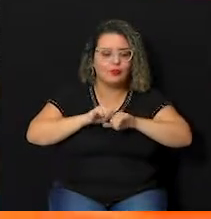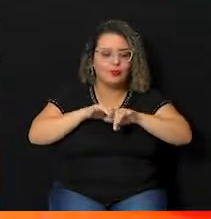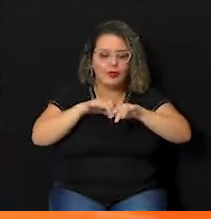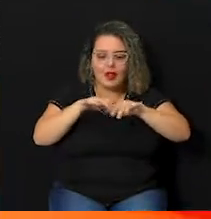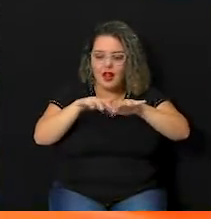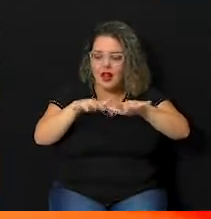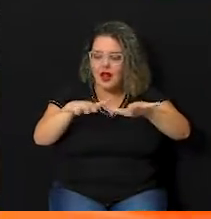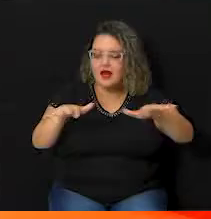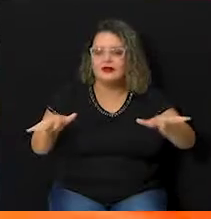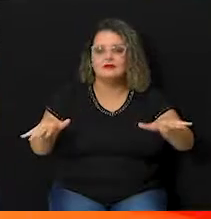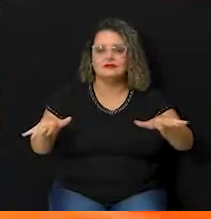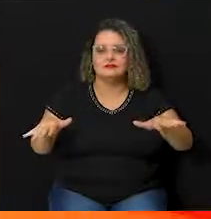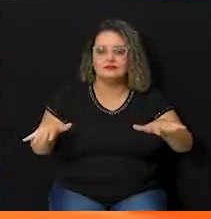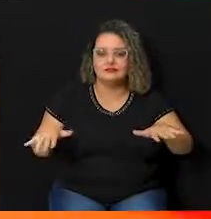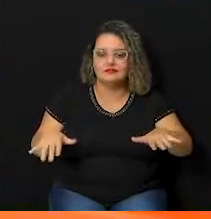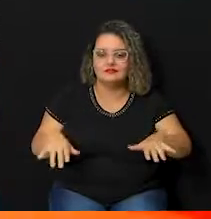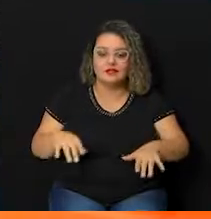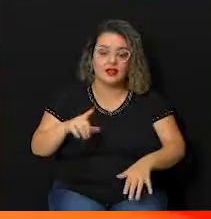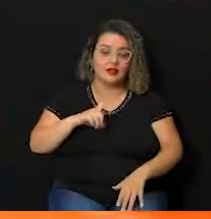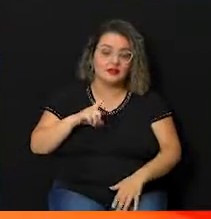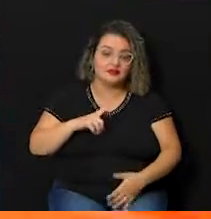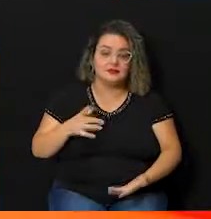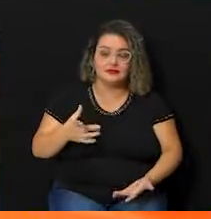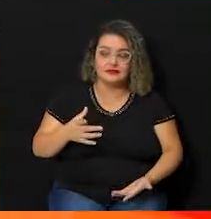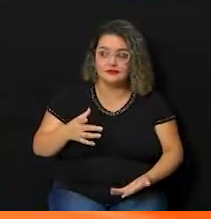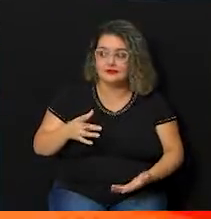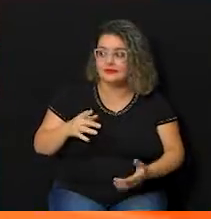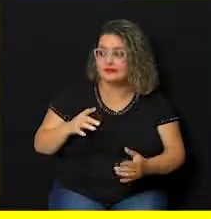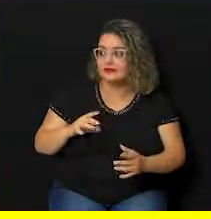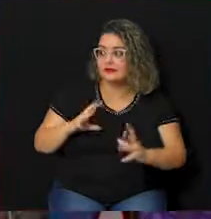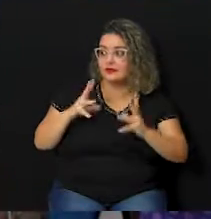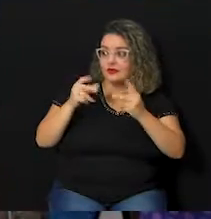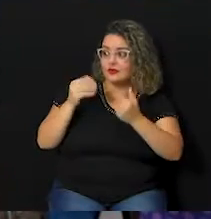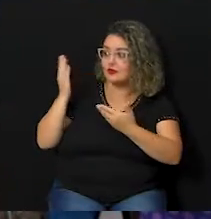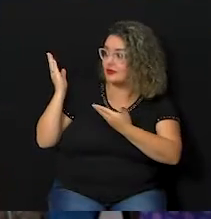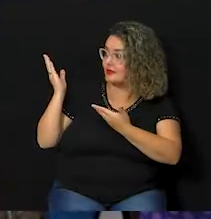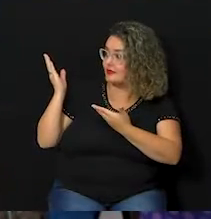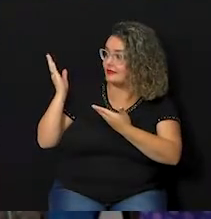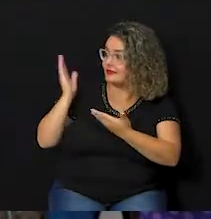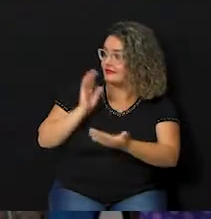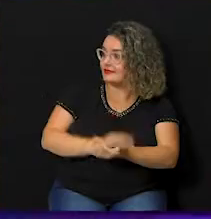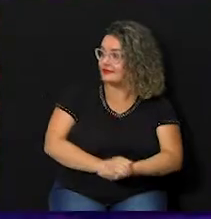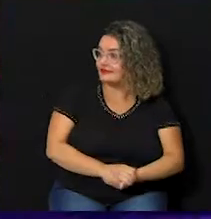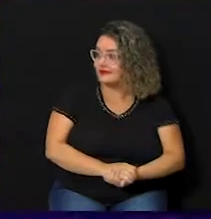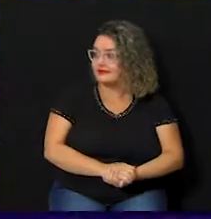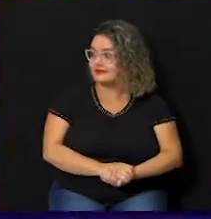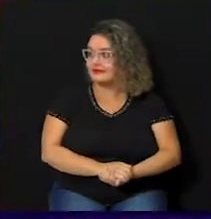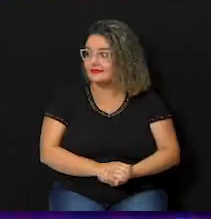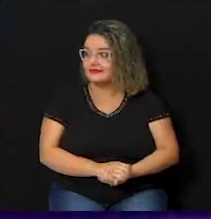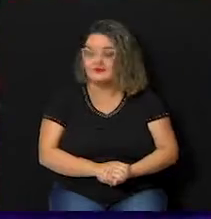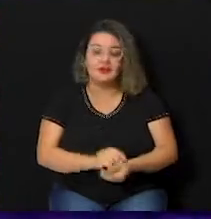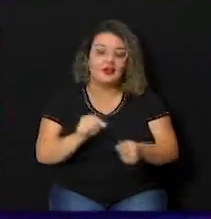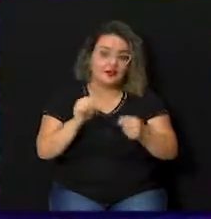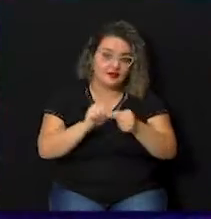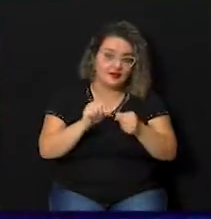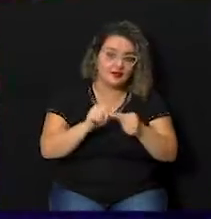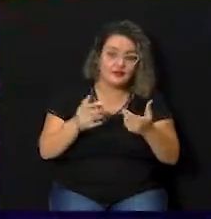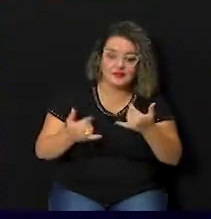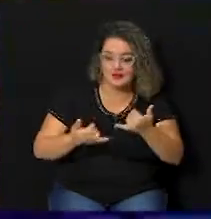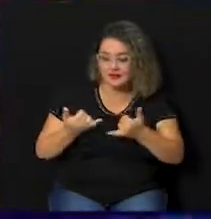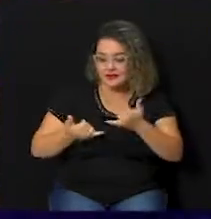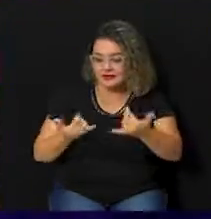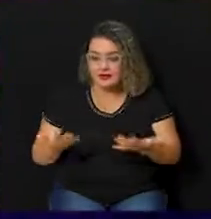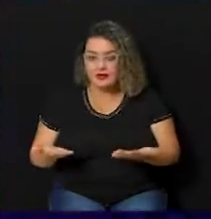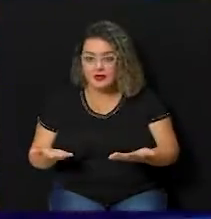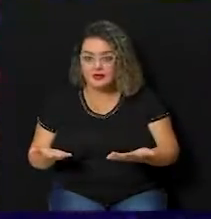página de Crepúsculo e aí estourou. Aparecia até na Toda Tim na época. Aí a gente fez essa brincadeira. E